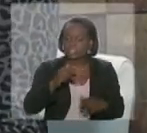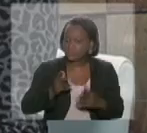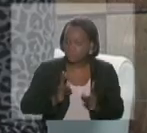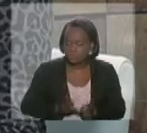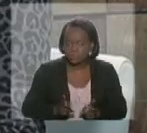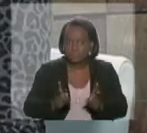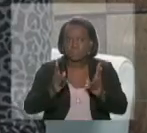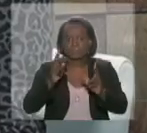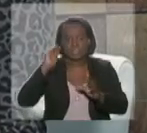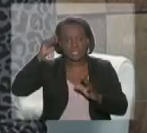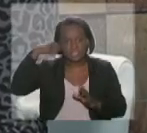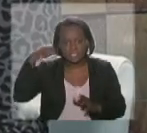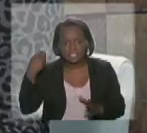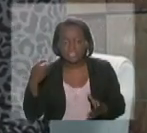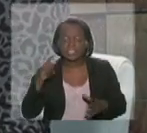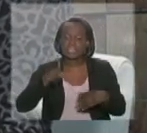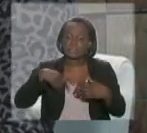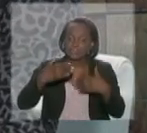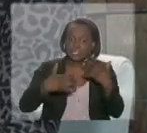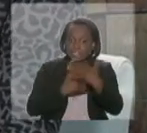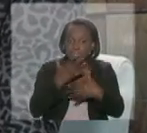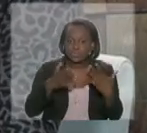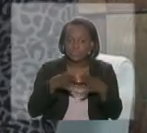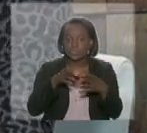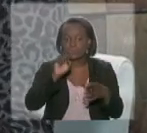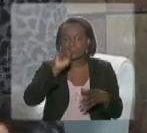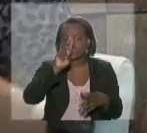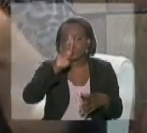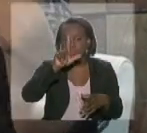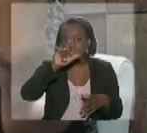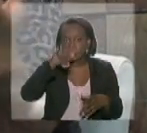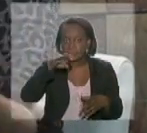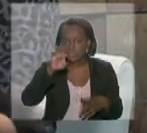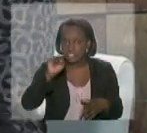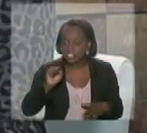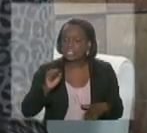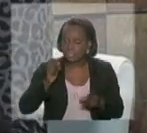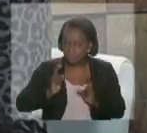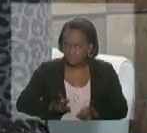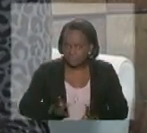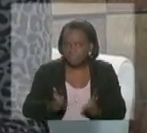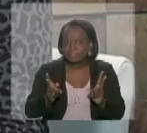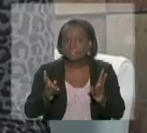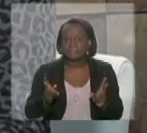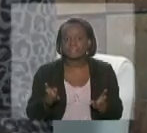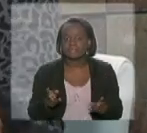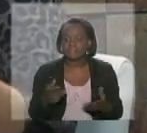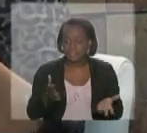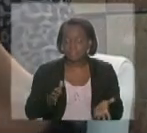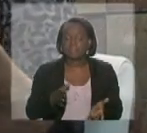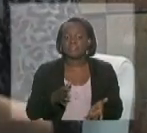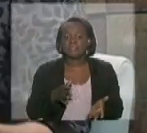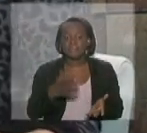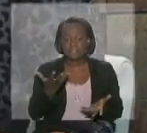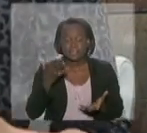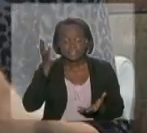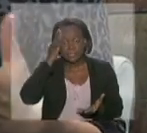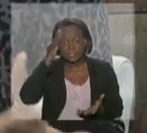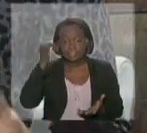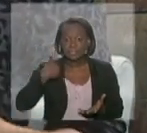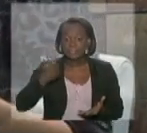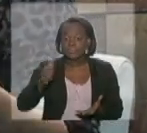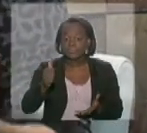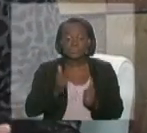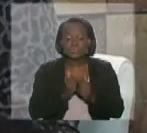foi seguindo como atriz depois cantora nas sublimes e a coisa foi caminhando eu quero saber com